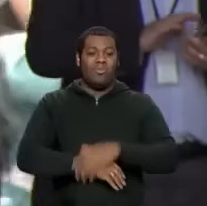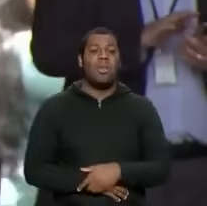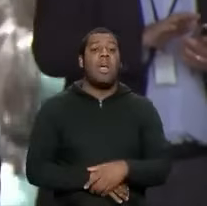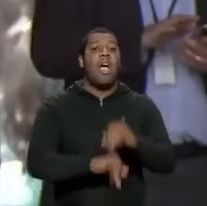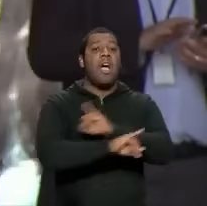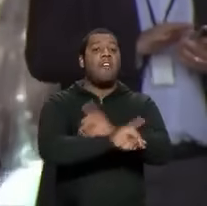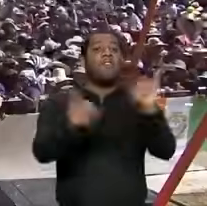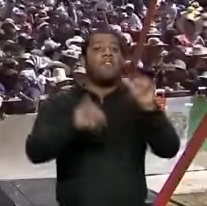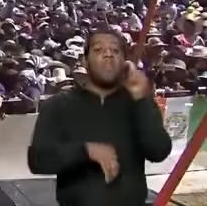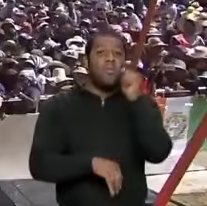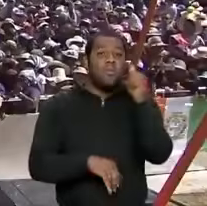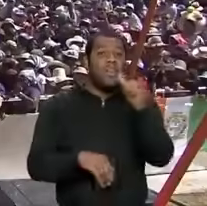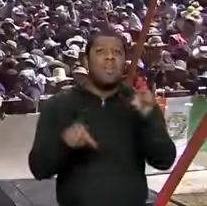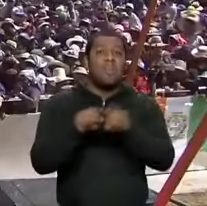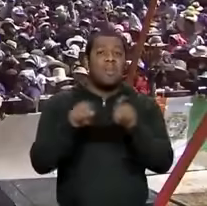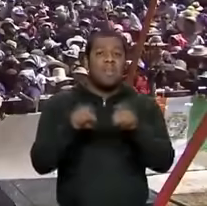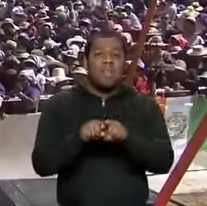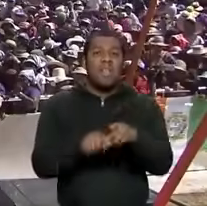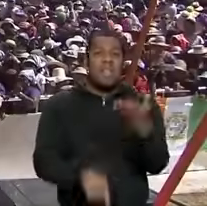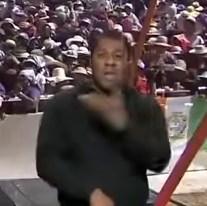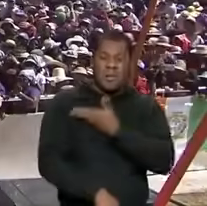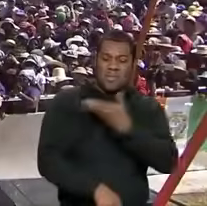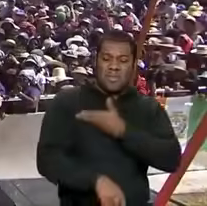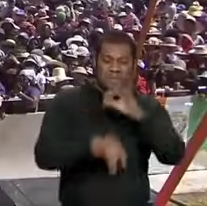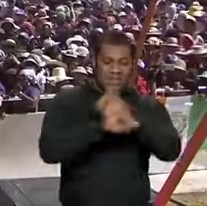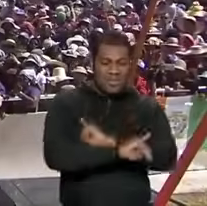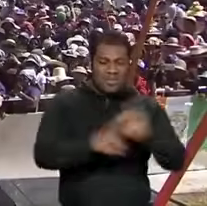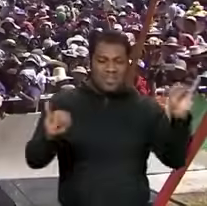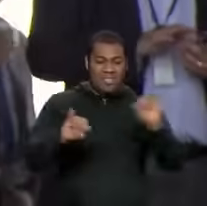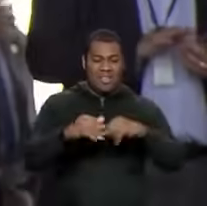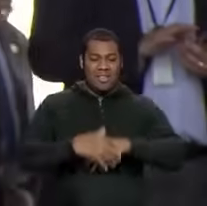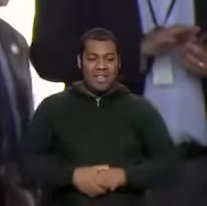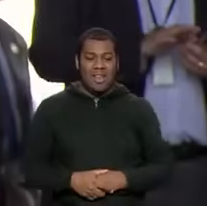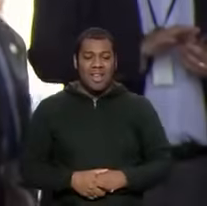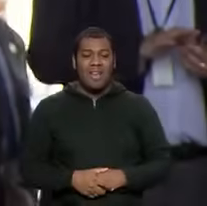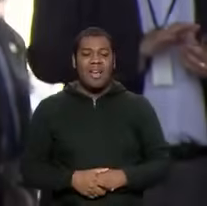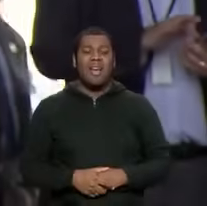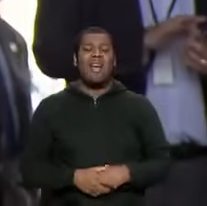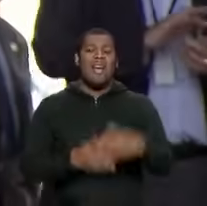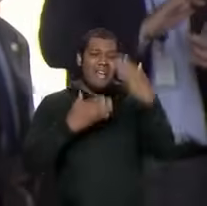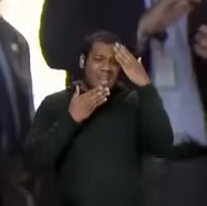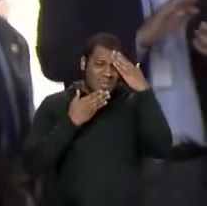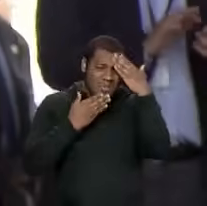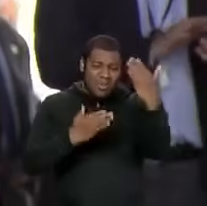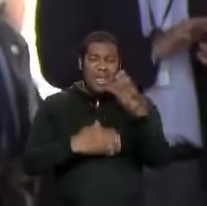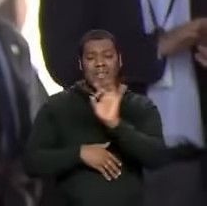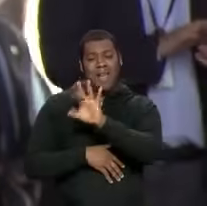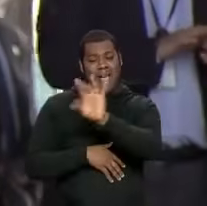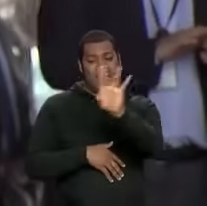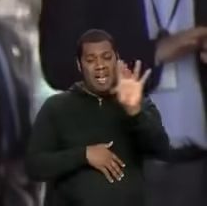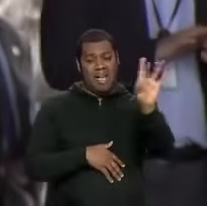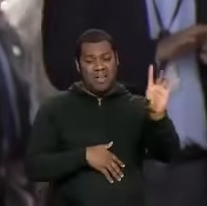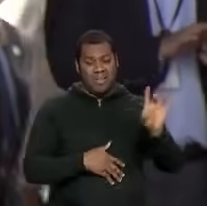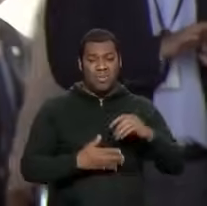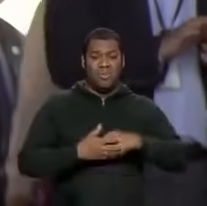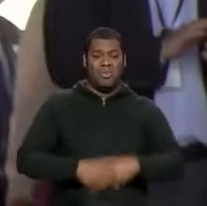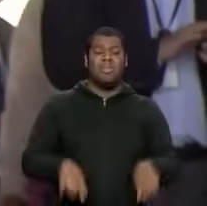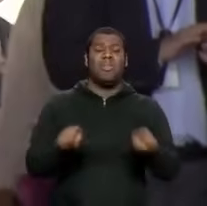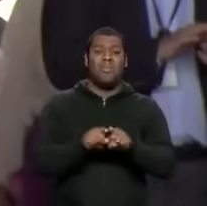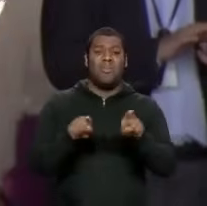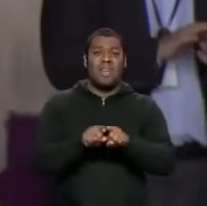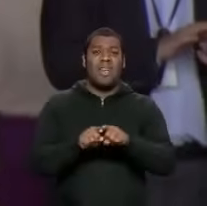queridos companheiros eu quero encerrar a minha fala agradecendo cada um e cada uma de vocês